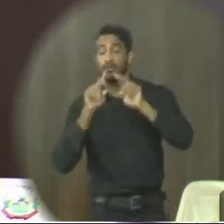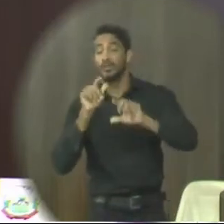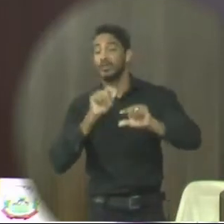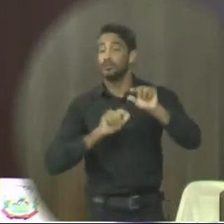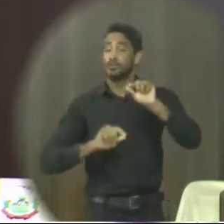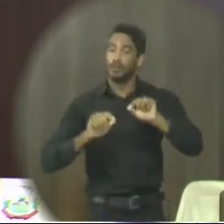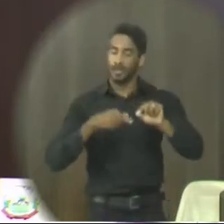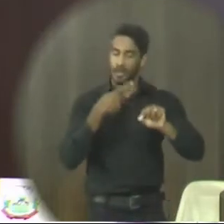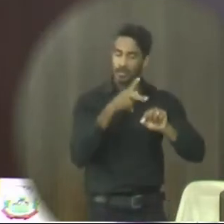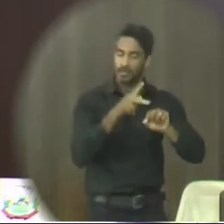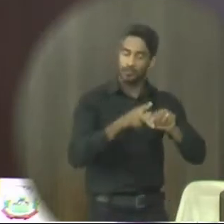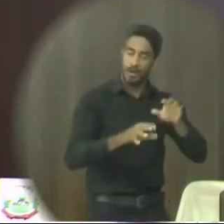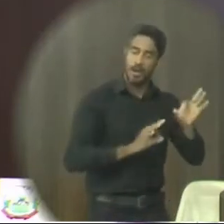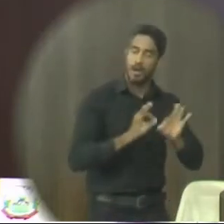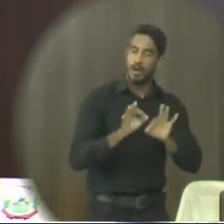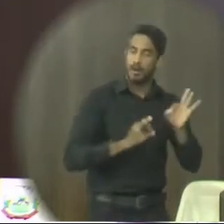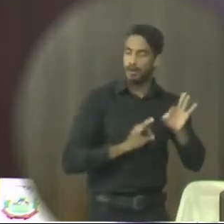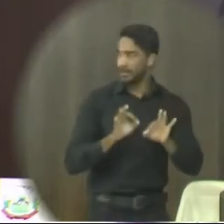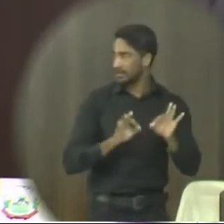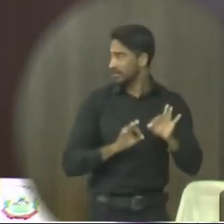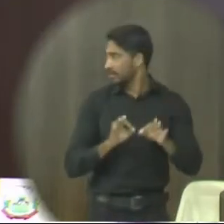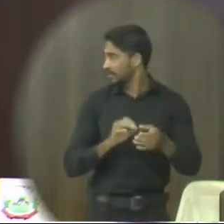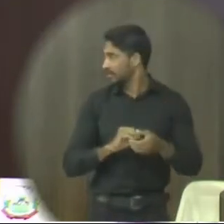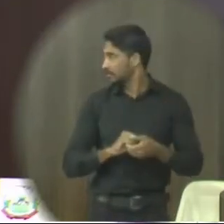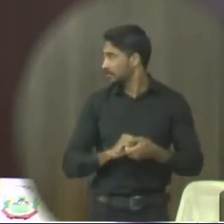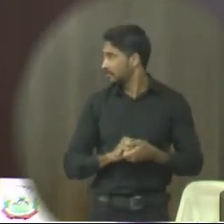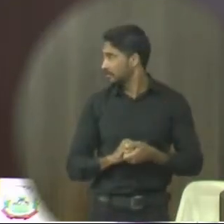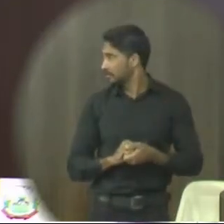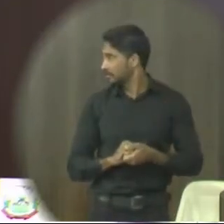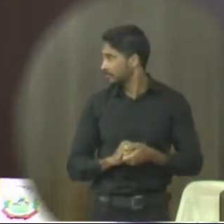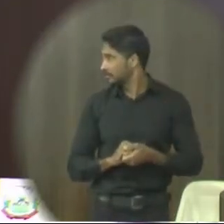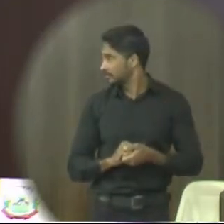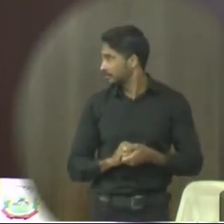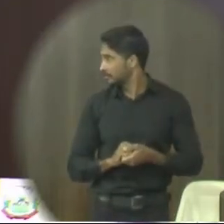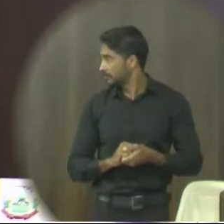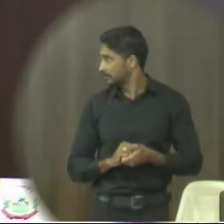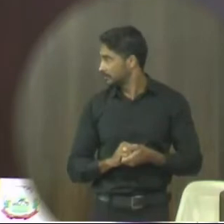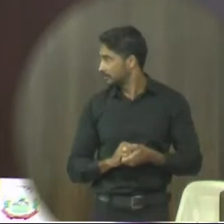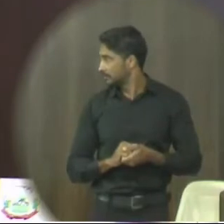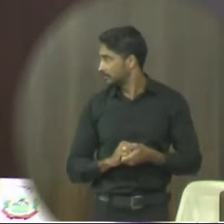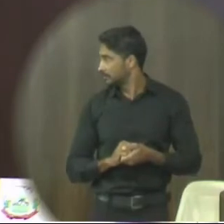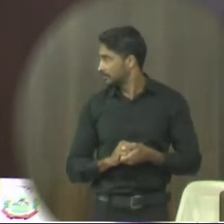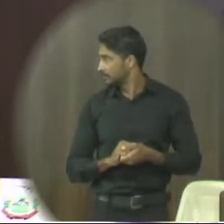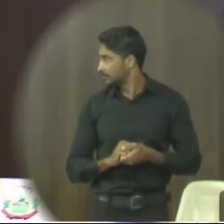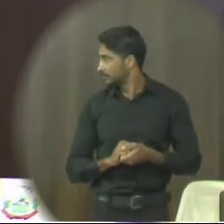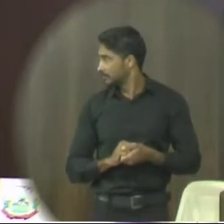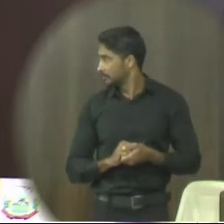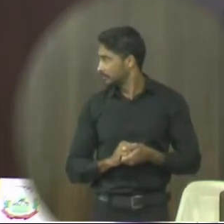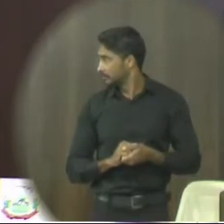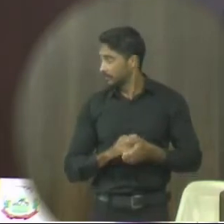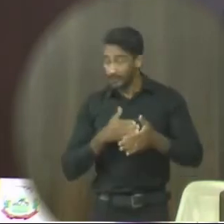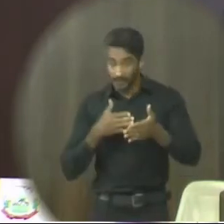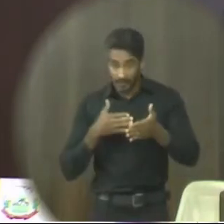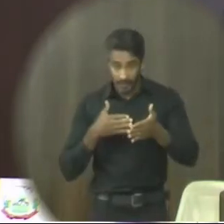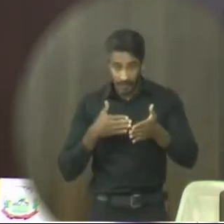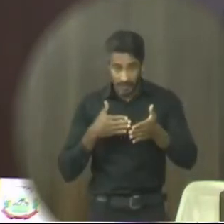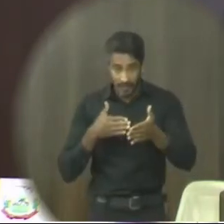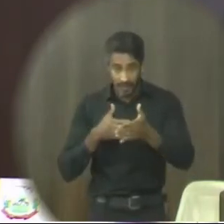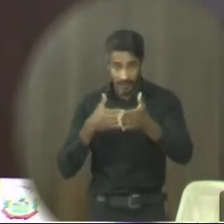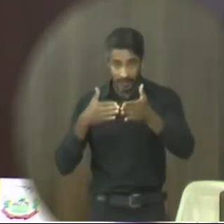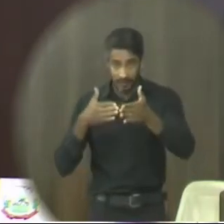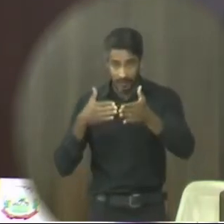para a sua organização de direção. Há interferências de um